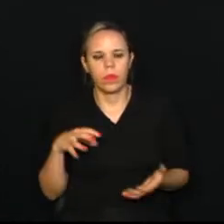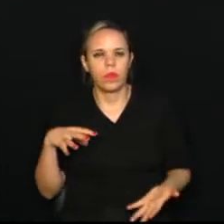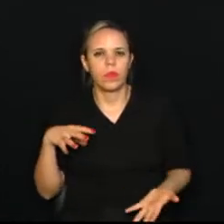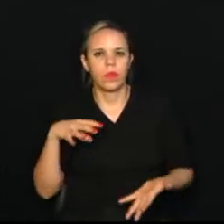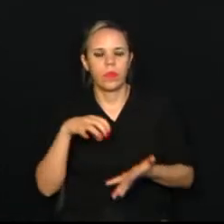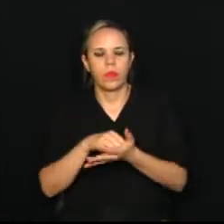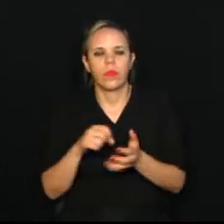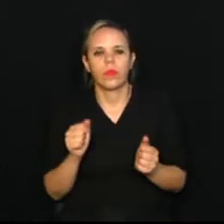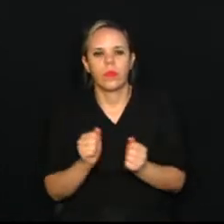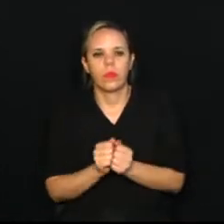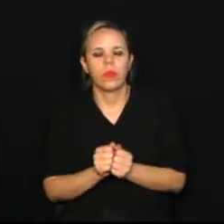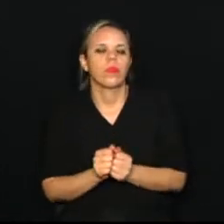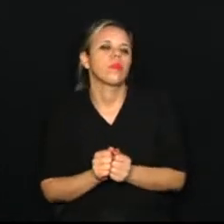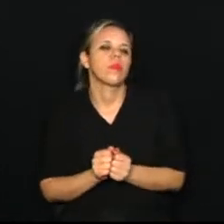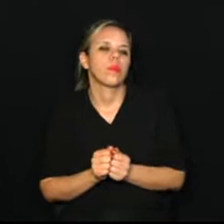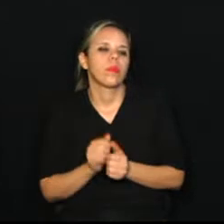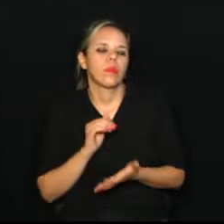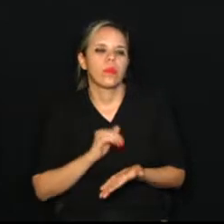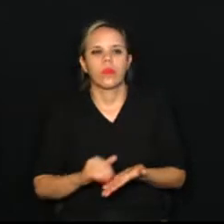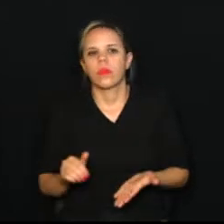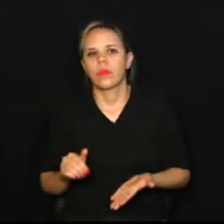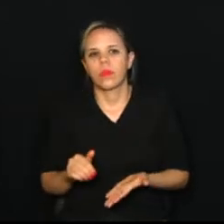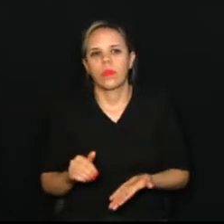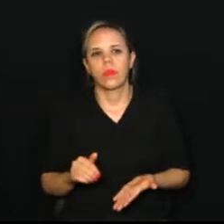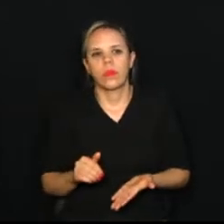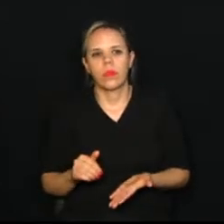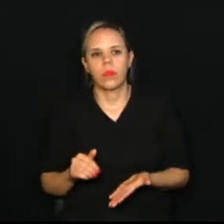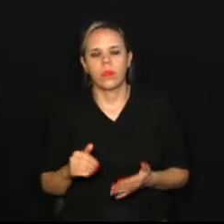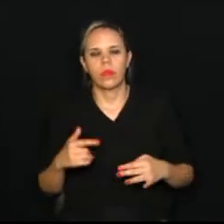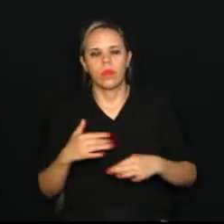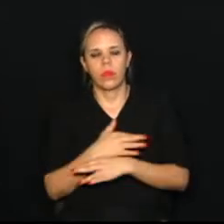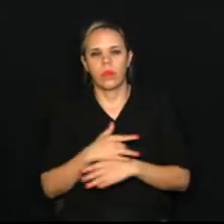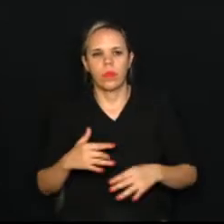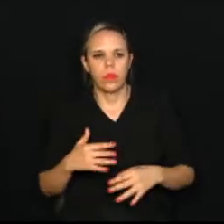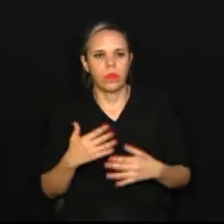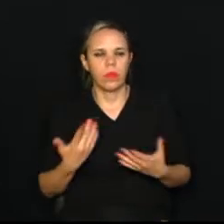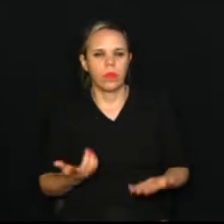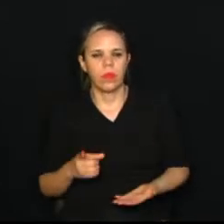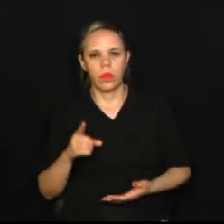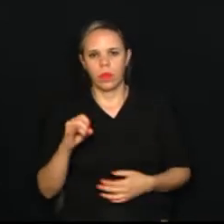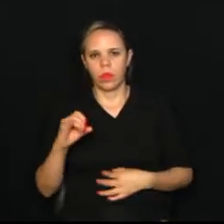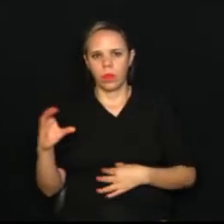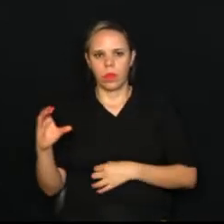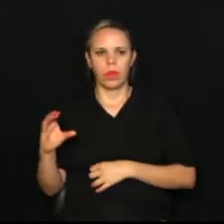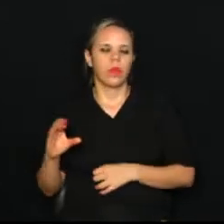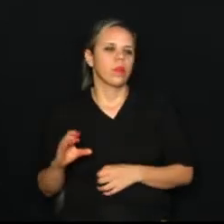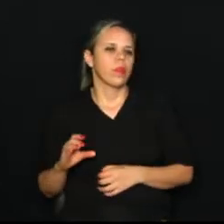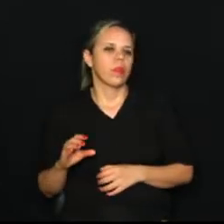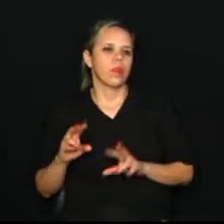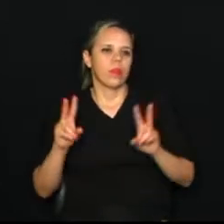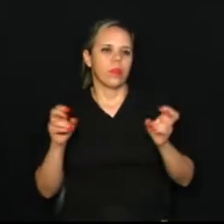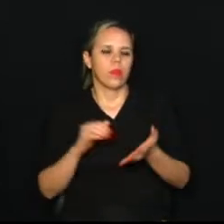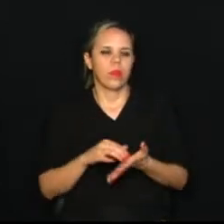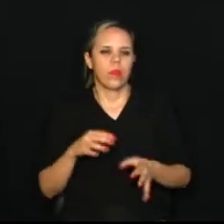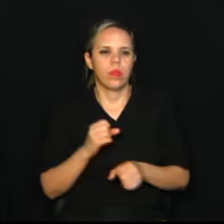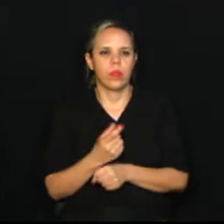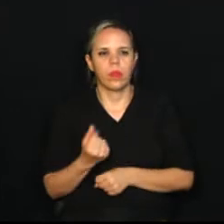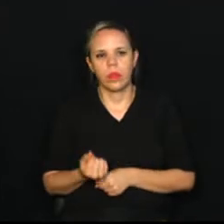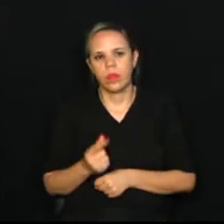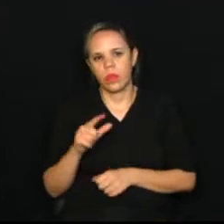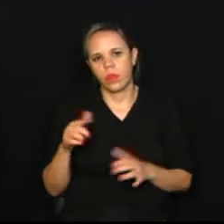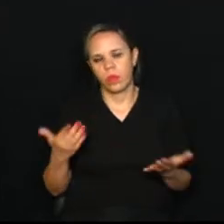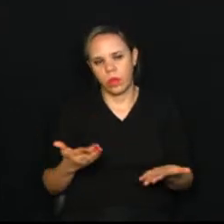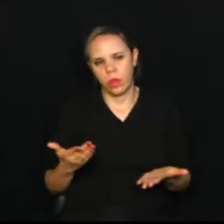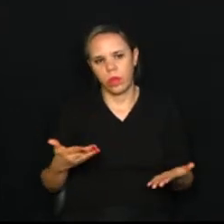junto à Secretaria de Urbanismo, o DIC em relação à Secretaria de Finanças, e hoje nós